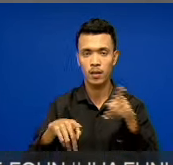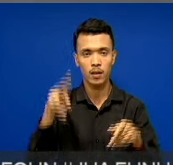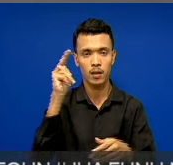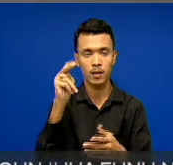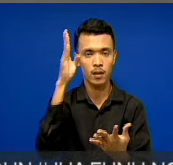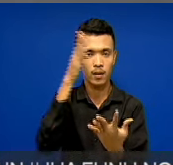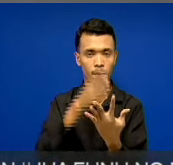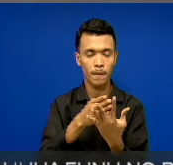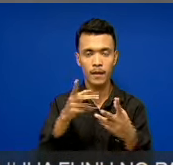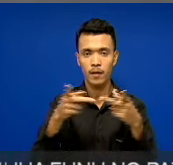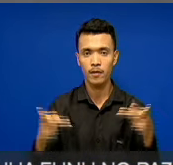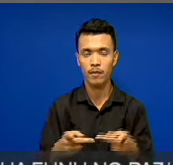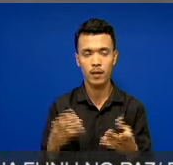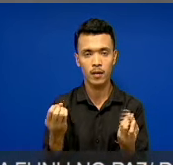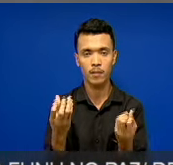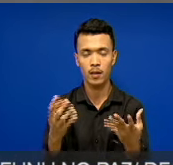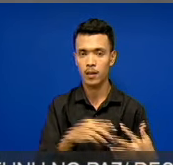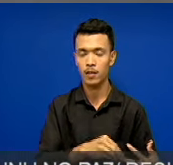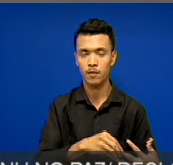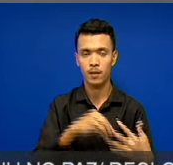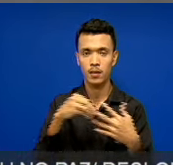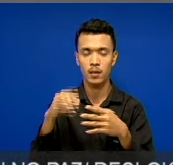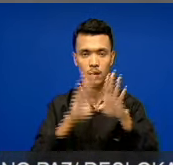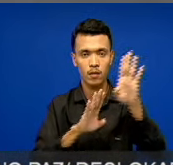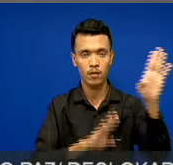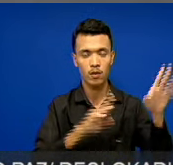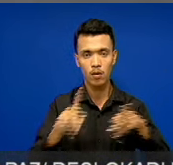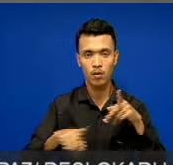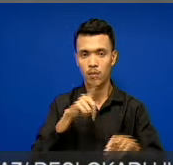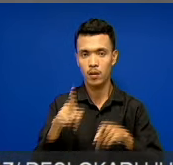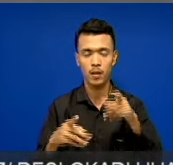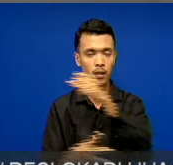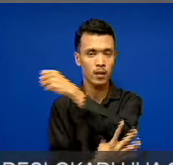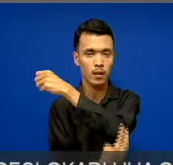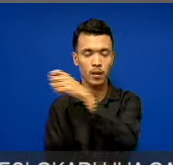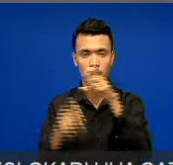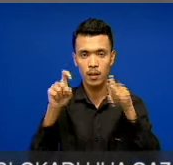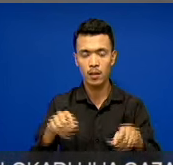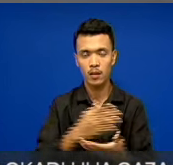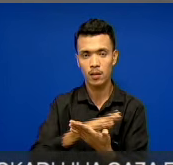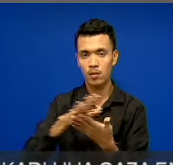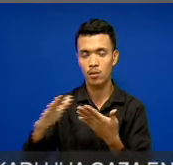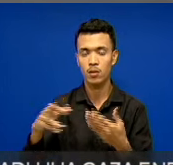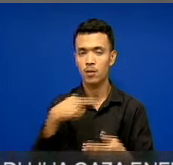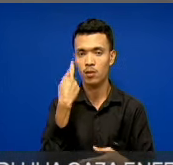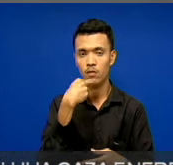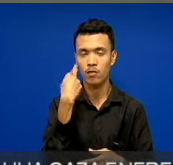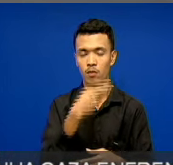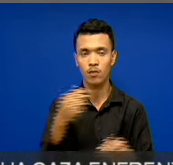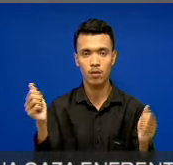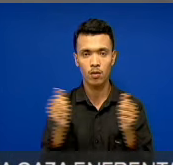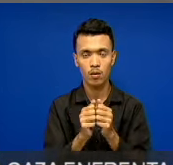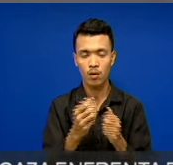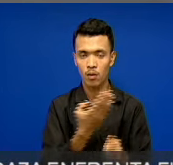embara especialmente área rural sira comunidade que a sira tem só se fosse importação sira o Folin ne bem